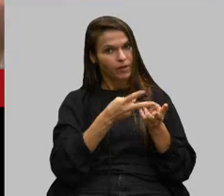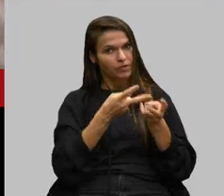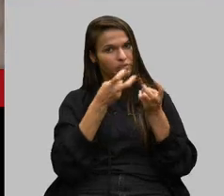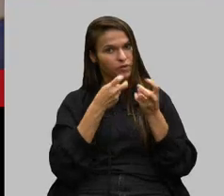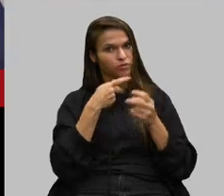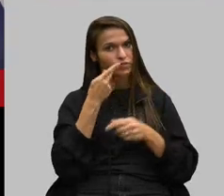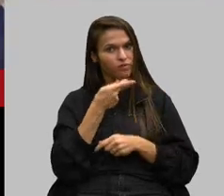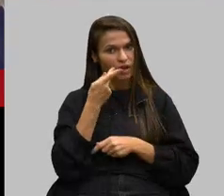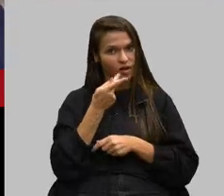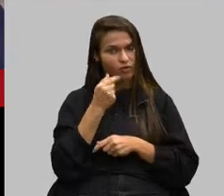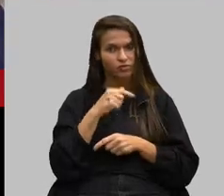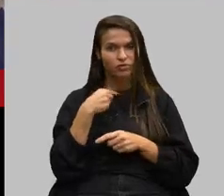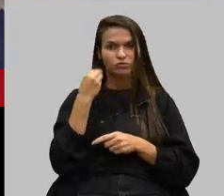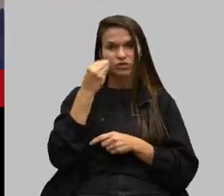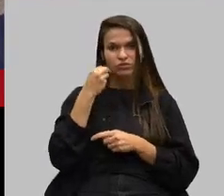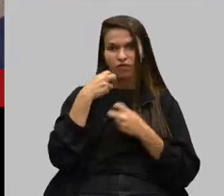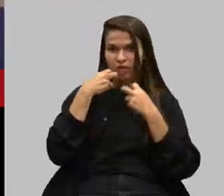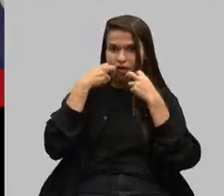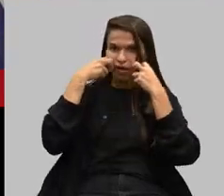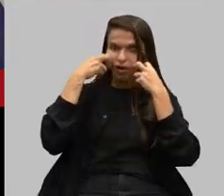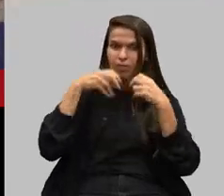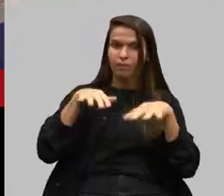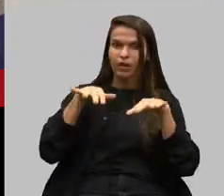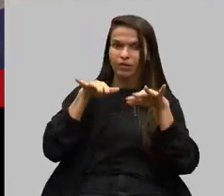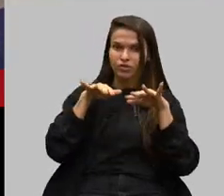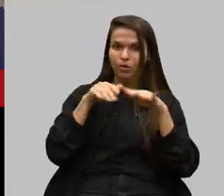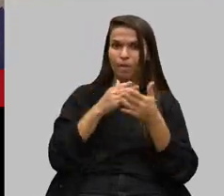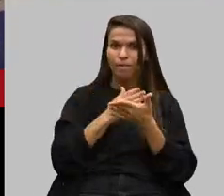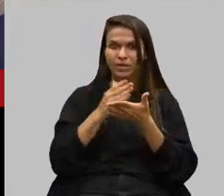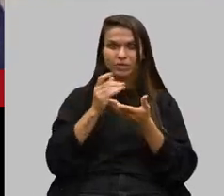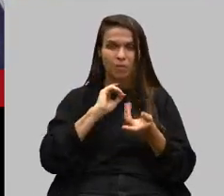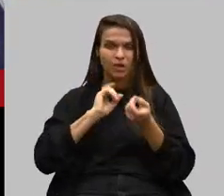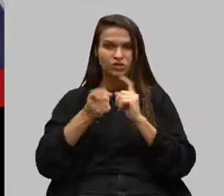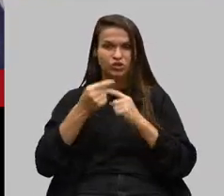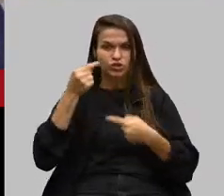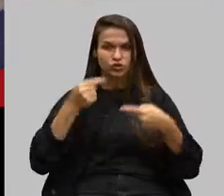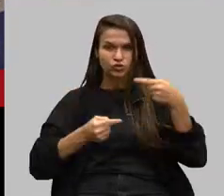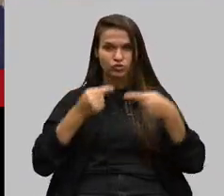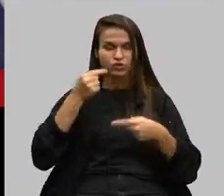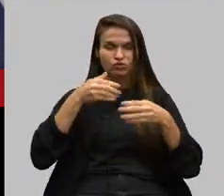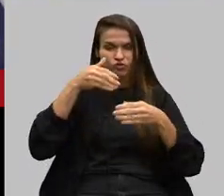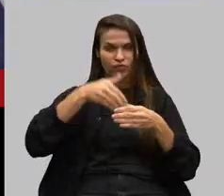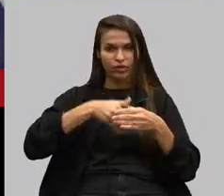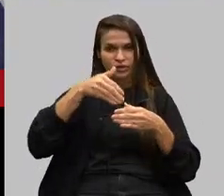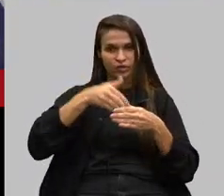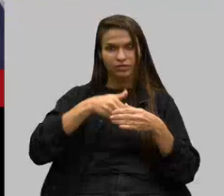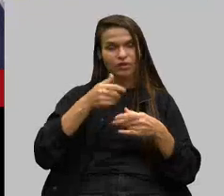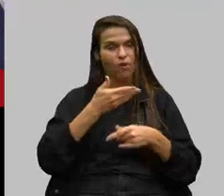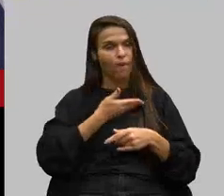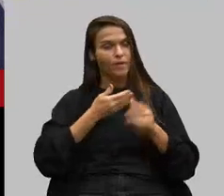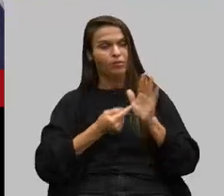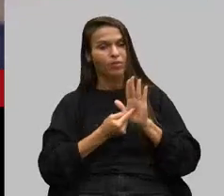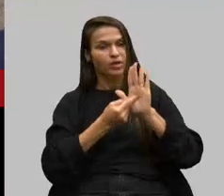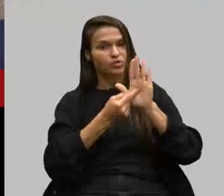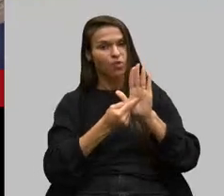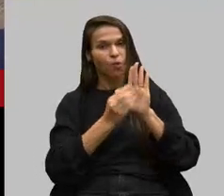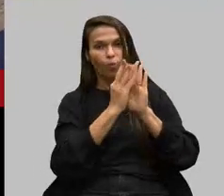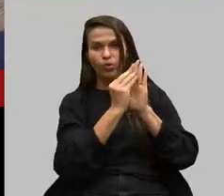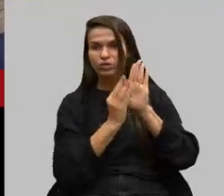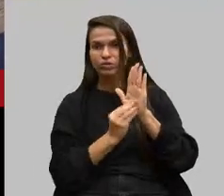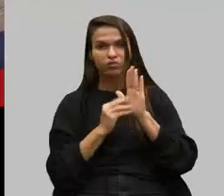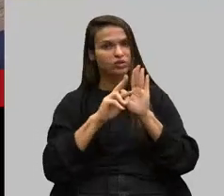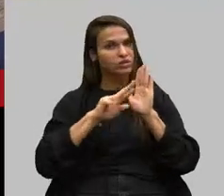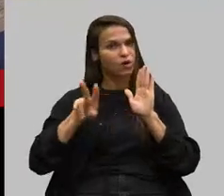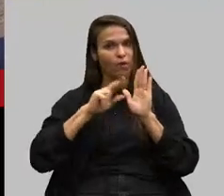né outro dia a gente passou uma vergonha no plenário de começar uma discussão de votação o colega Apresentou um conteúdo que não era o que a gente